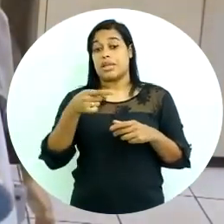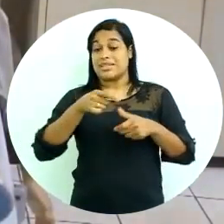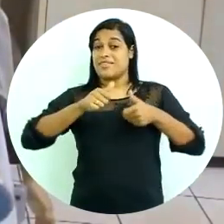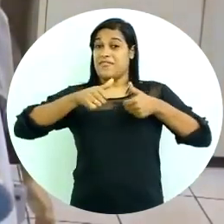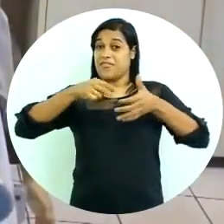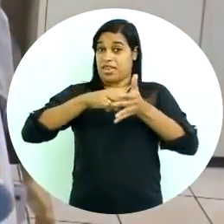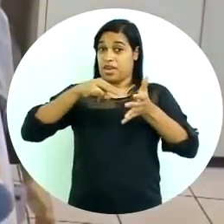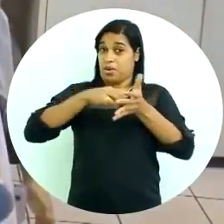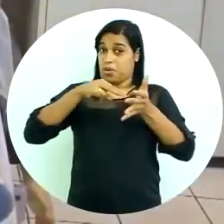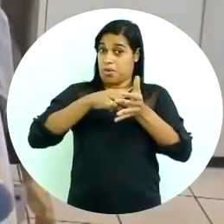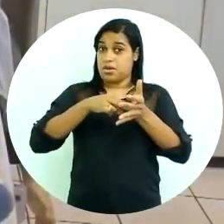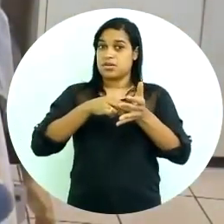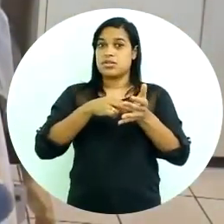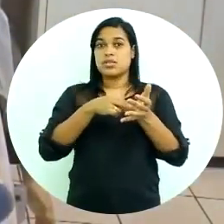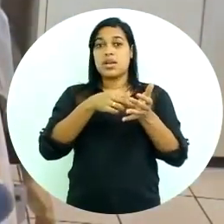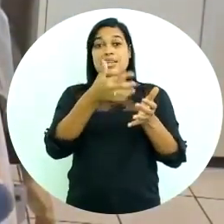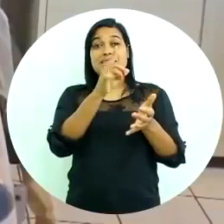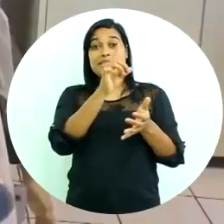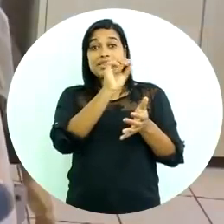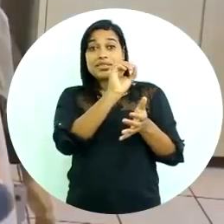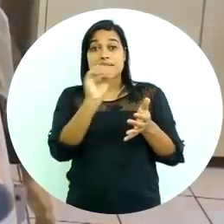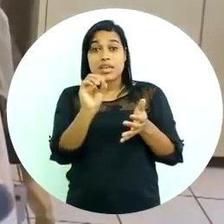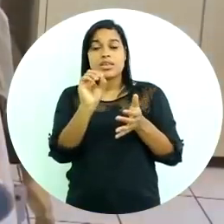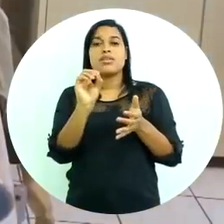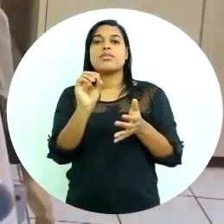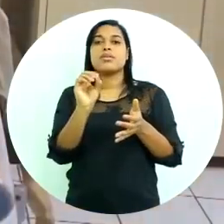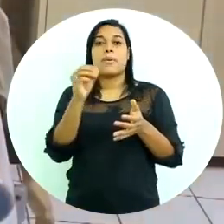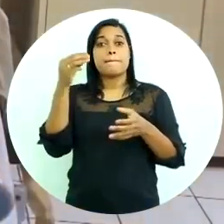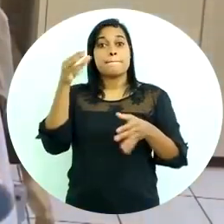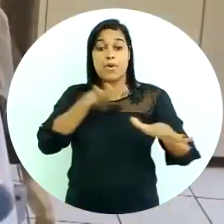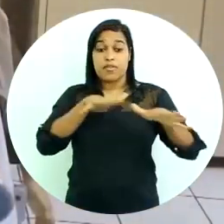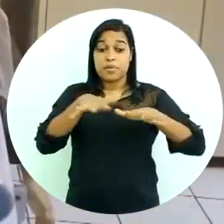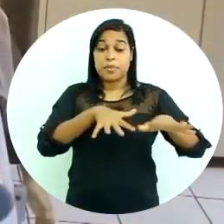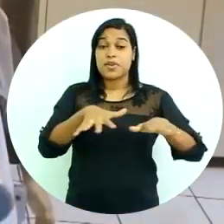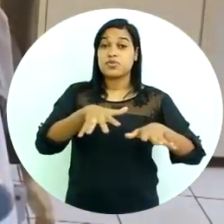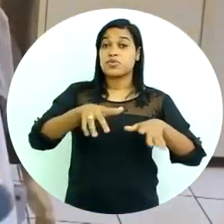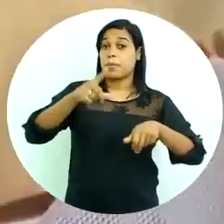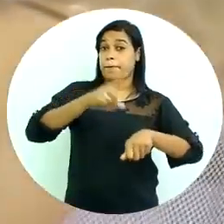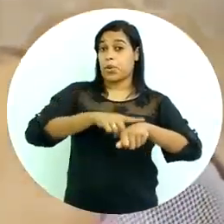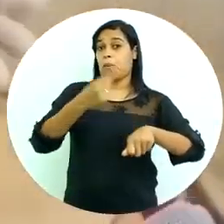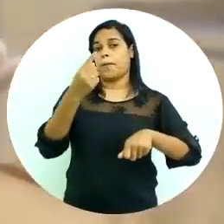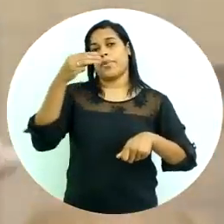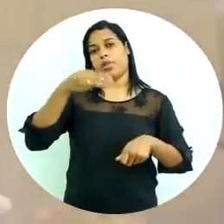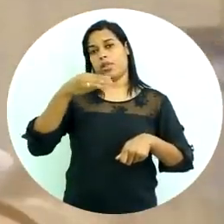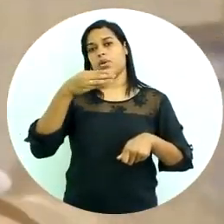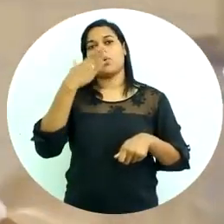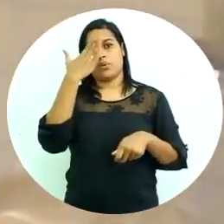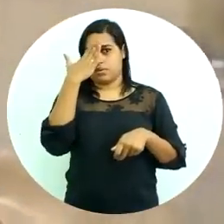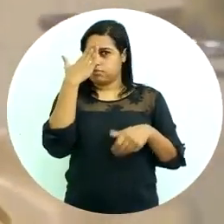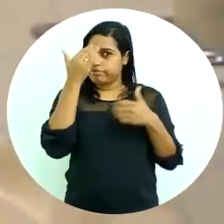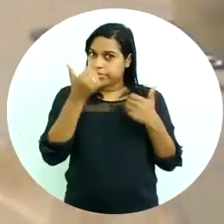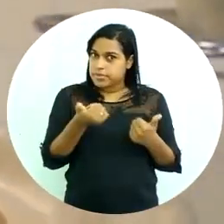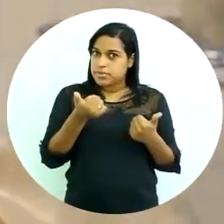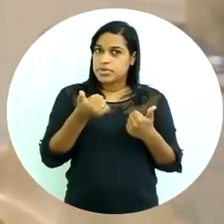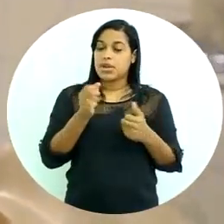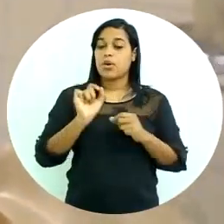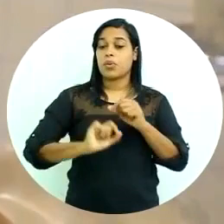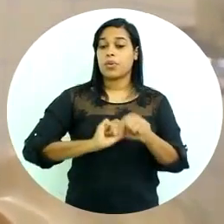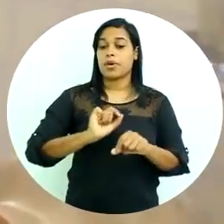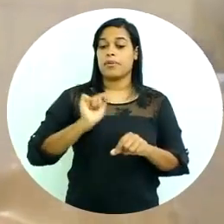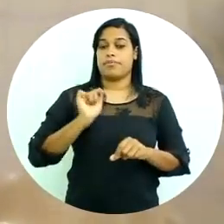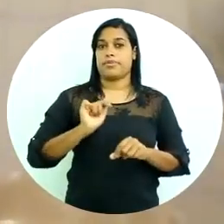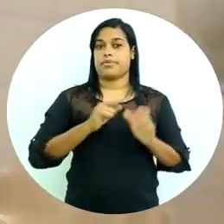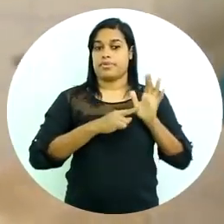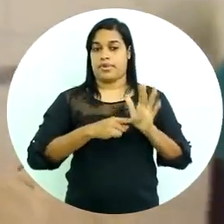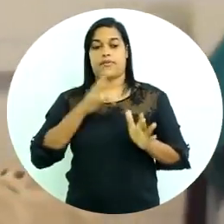ser de pelo menos 100 movimentos por minuto. Então, o posicionamento seria exatamente esse.